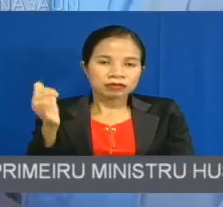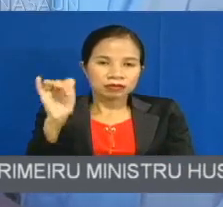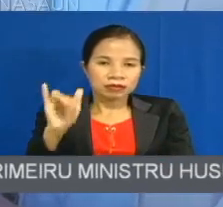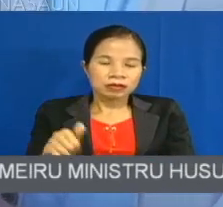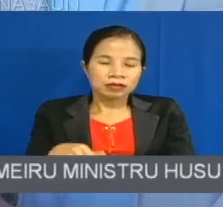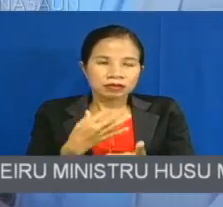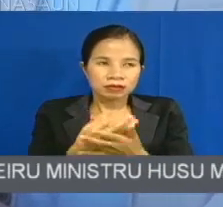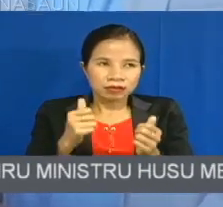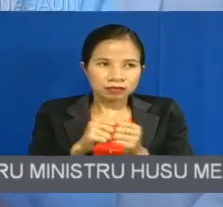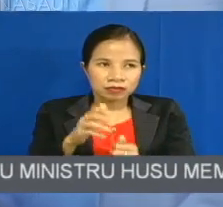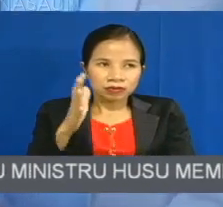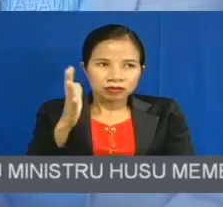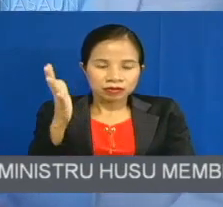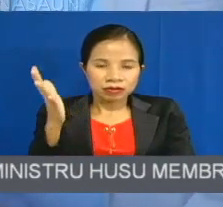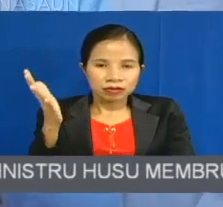geral,